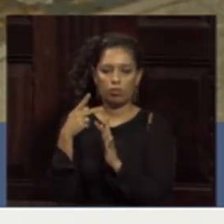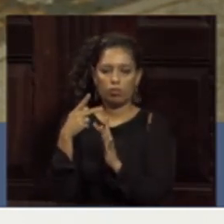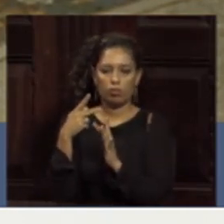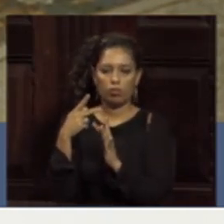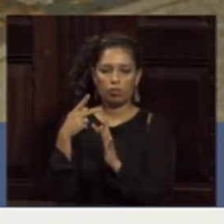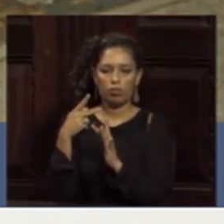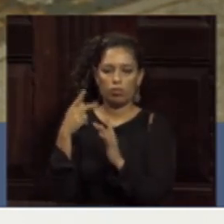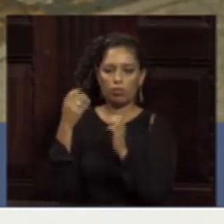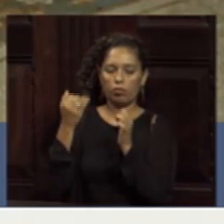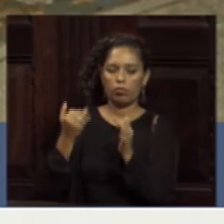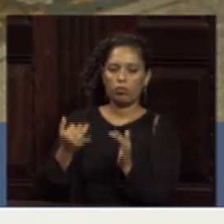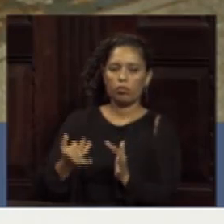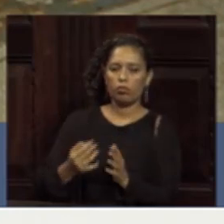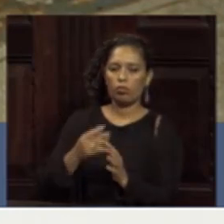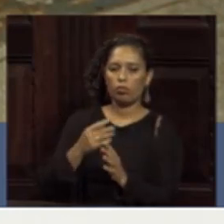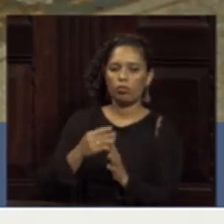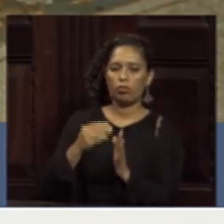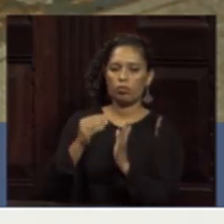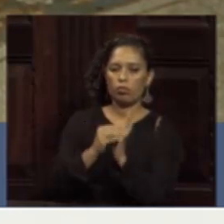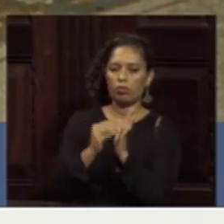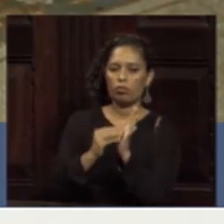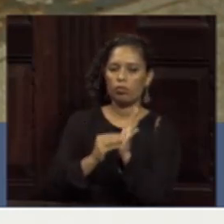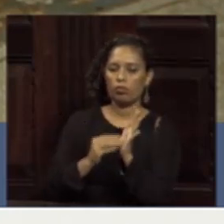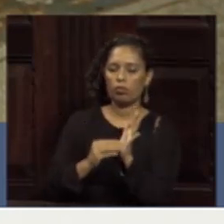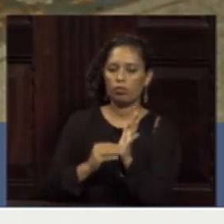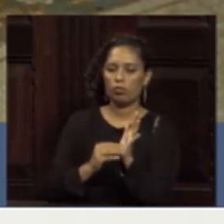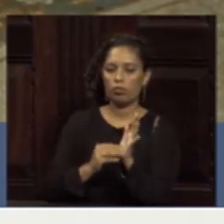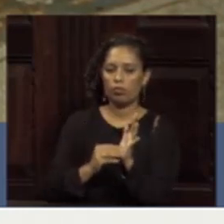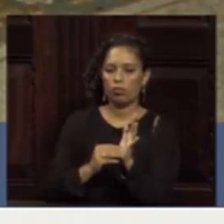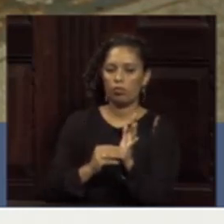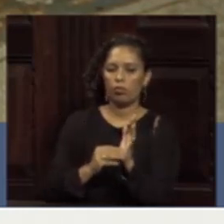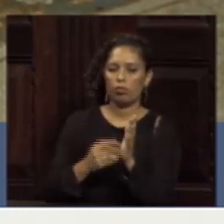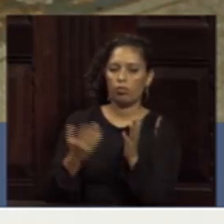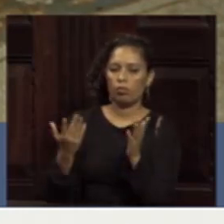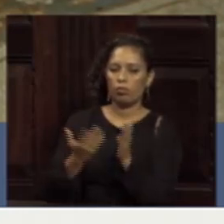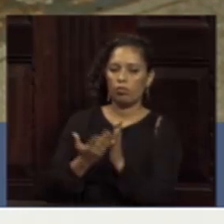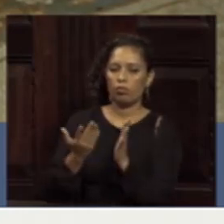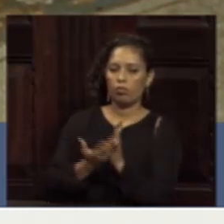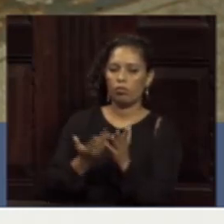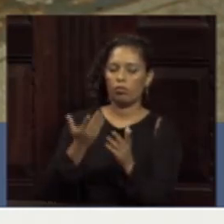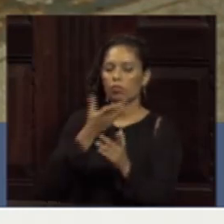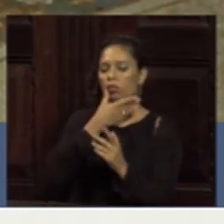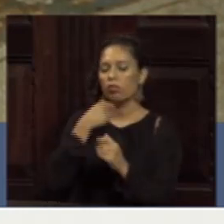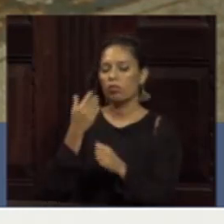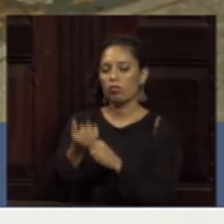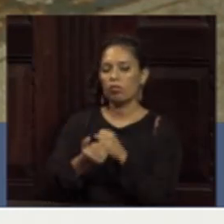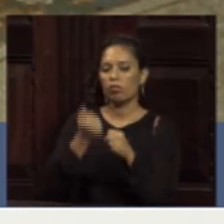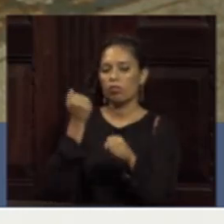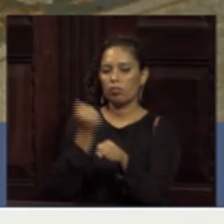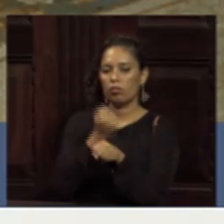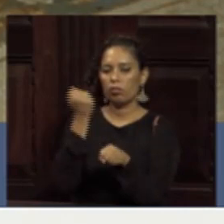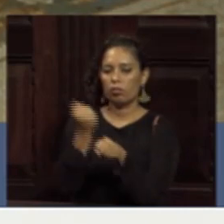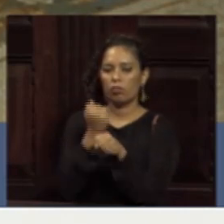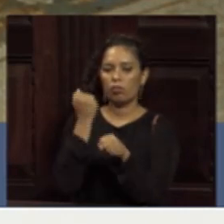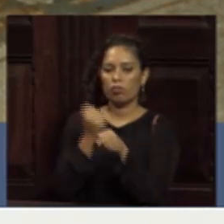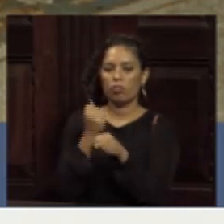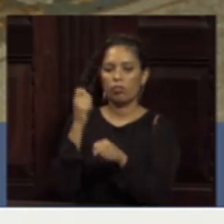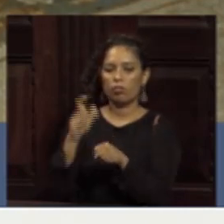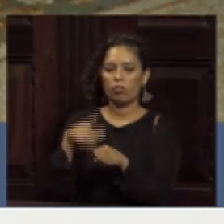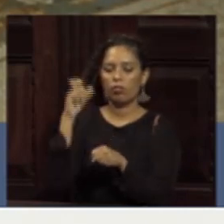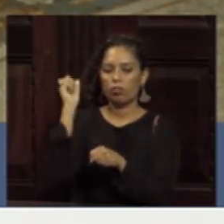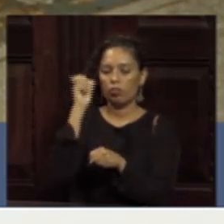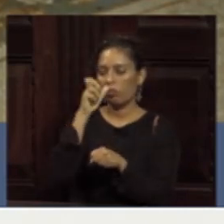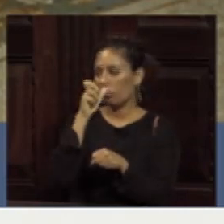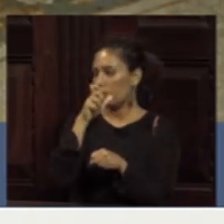está sendo muito tensionada pela especulação imobiliária e que a gente quer garantir segurança jurídica, porque é uma área muito importante para a biodiversidade